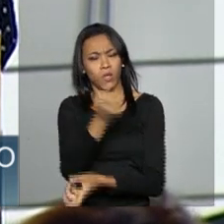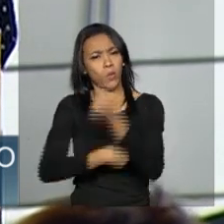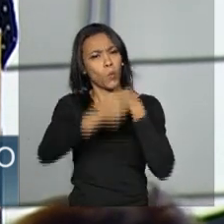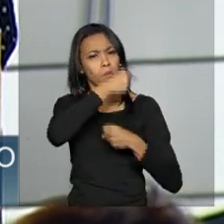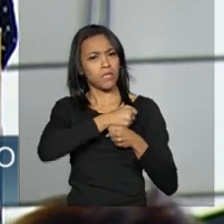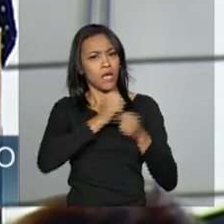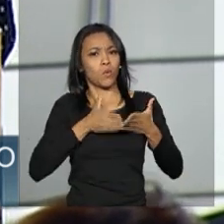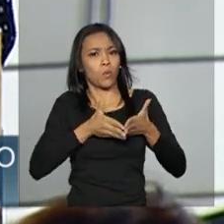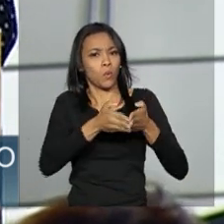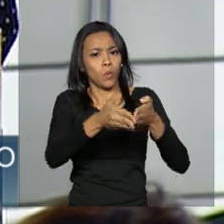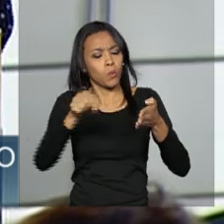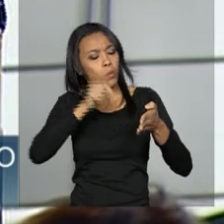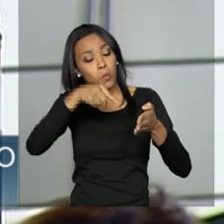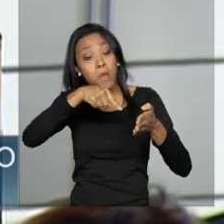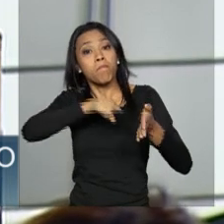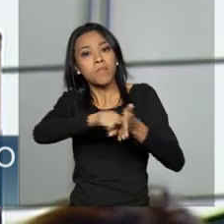do navio de pesquisa